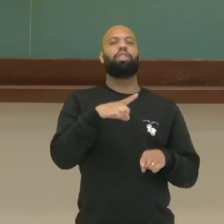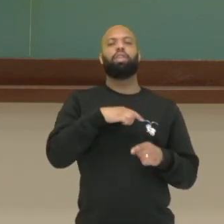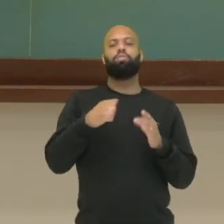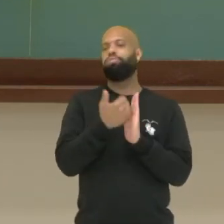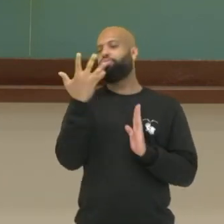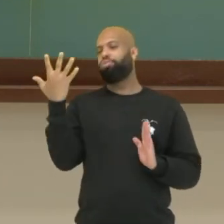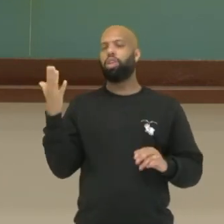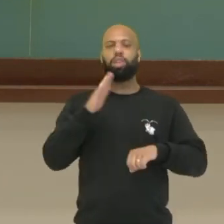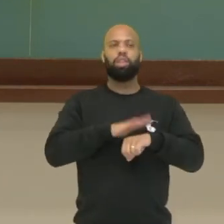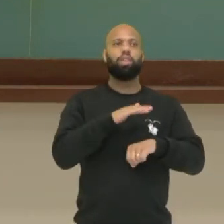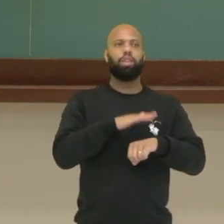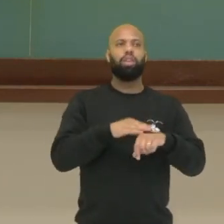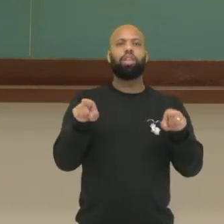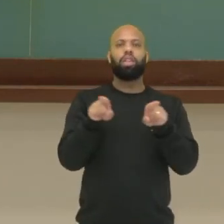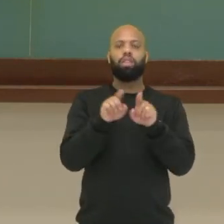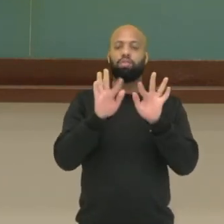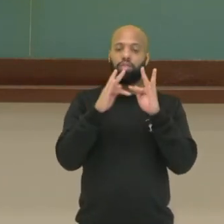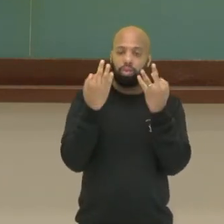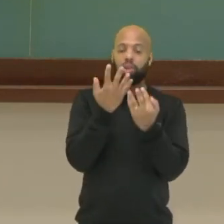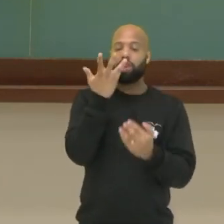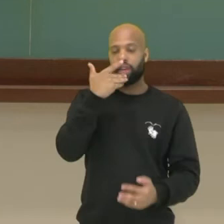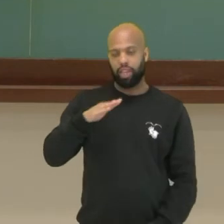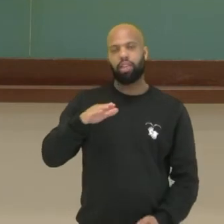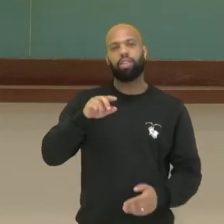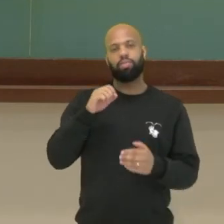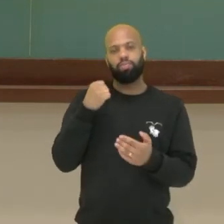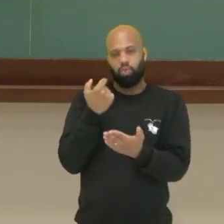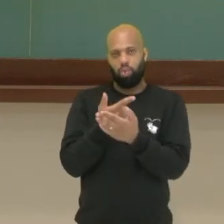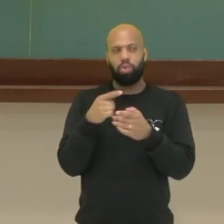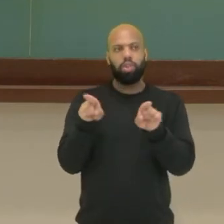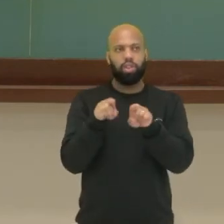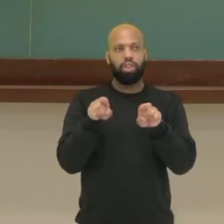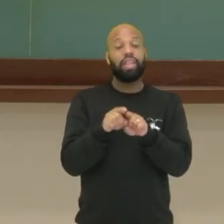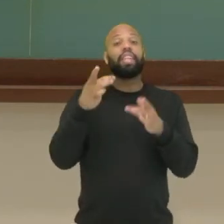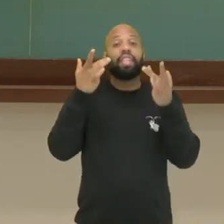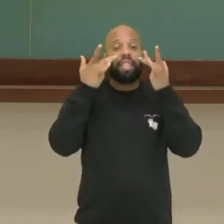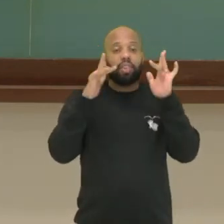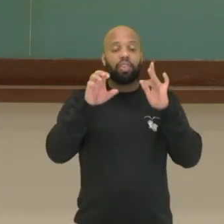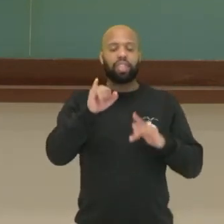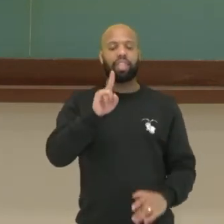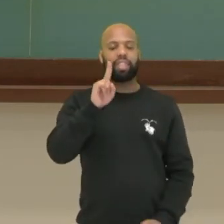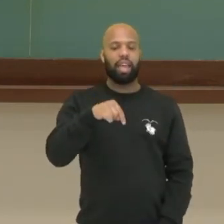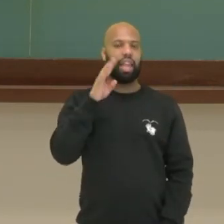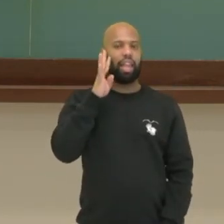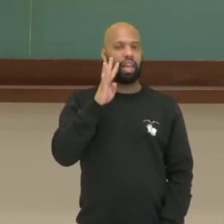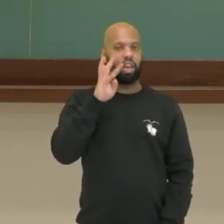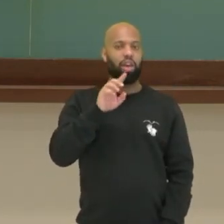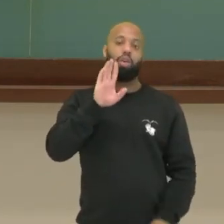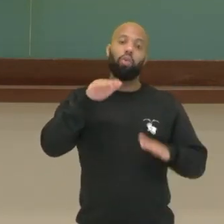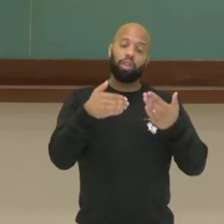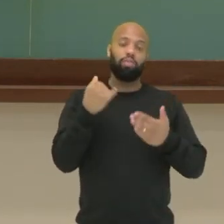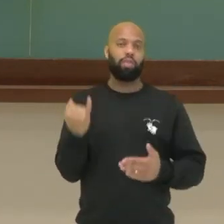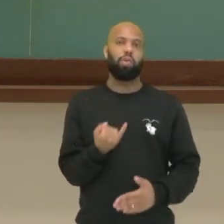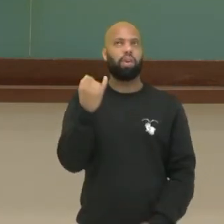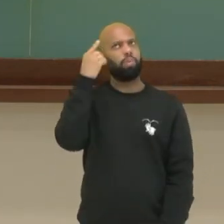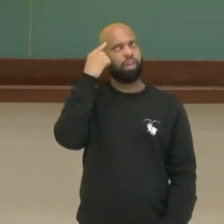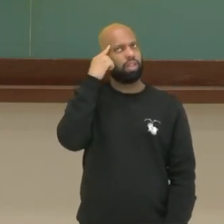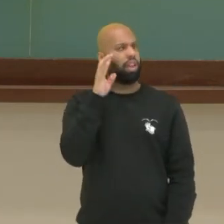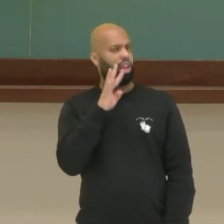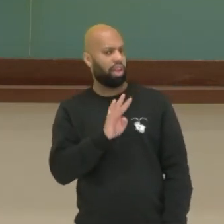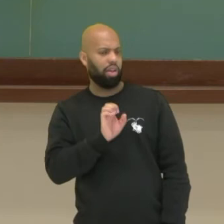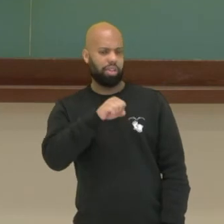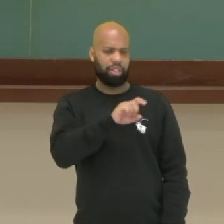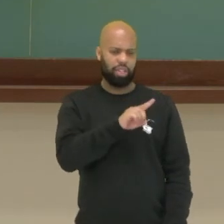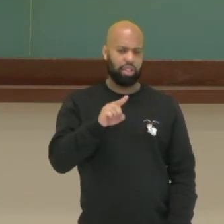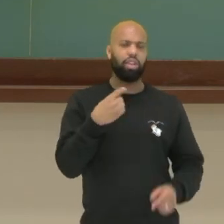as famílias pelas crianças, não é? Não sei se isso é legal, é bom você pensar, será que é legal? Bom, os